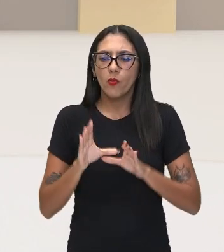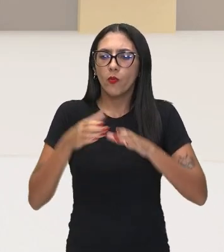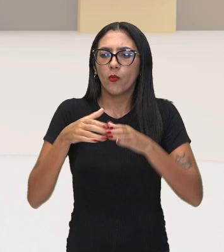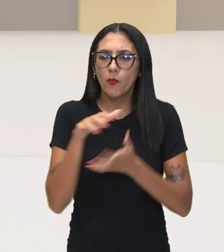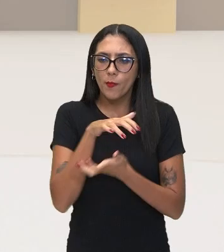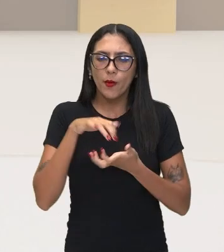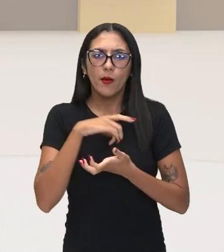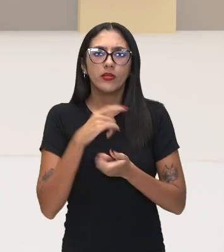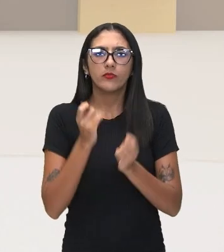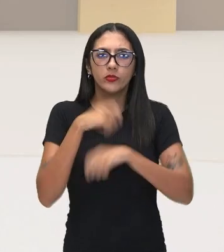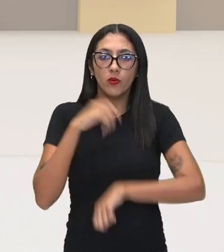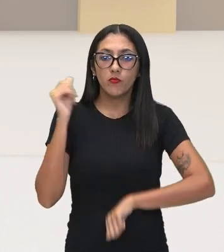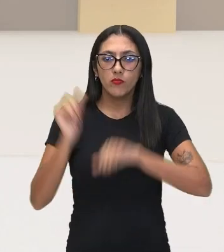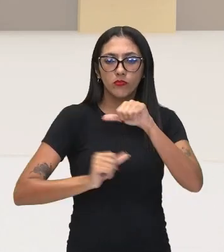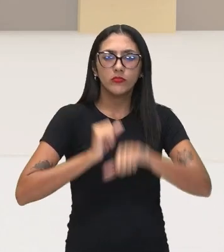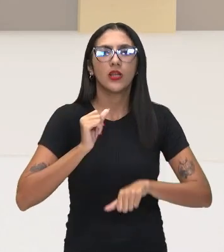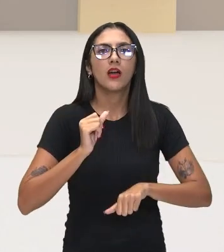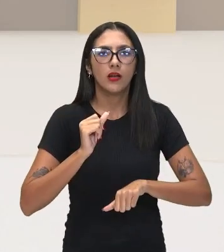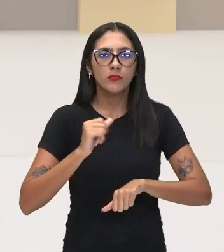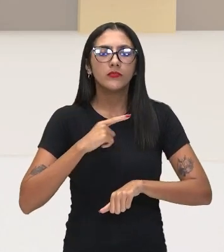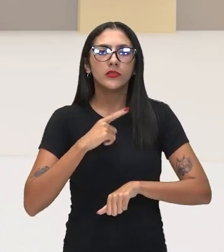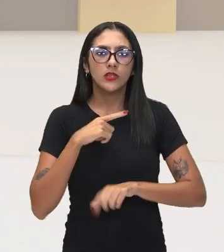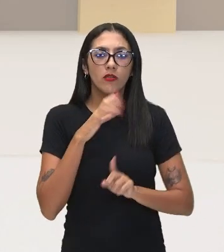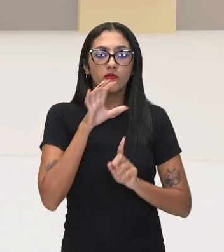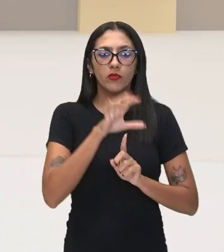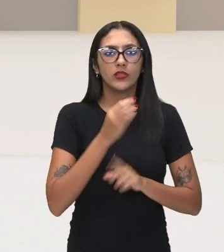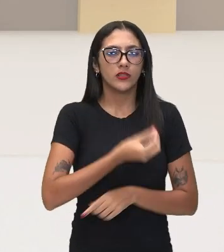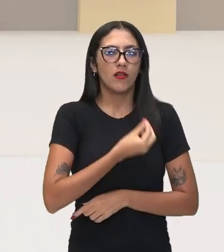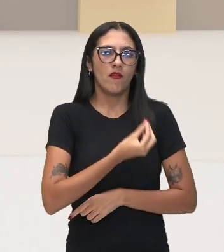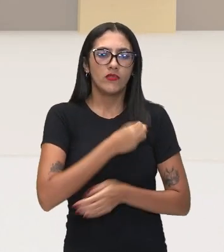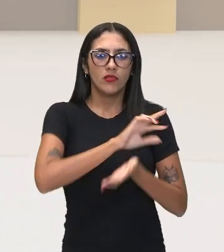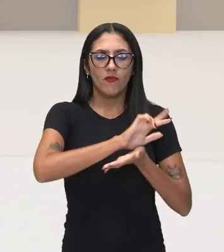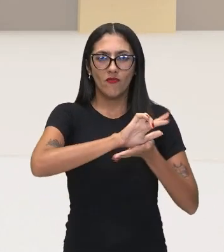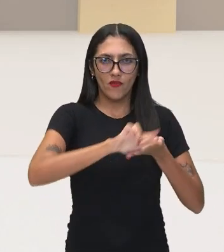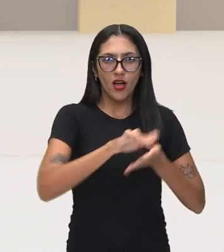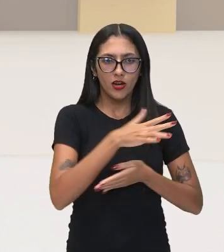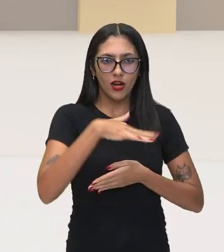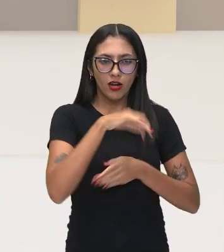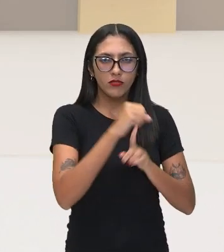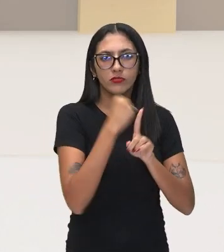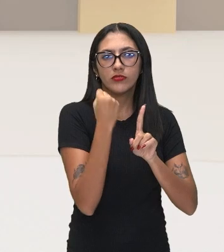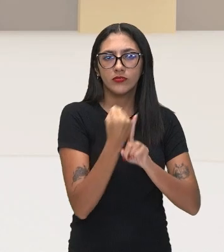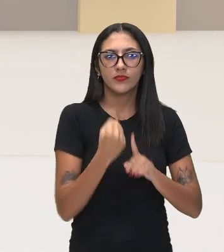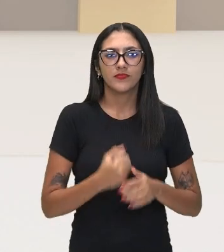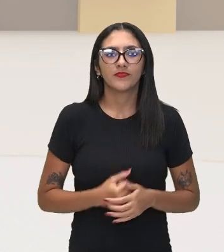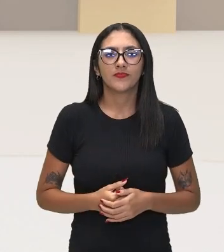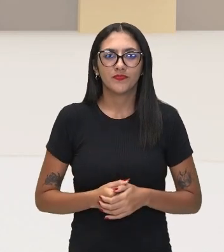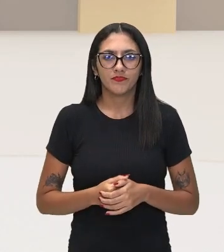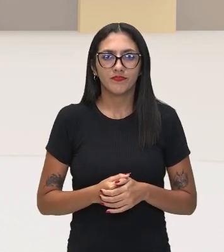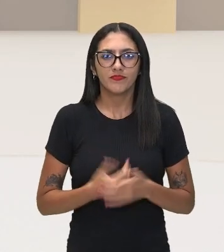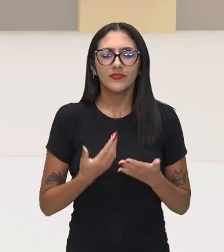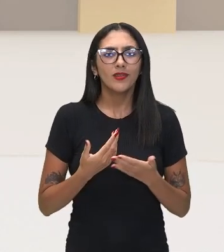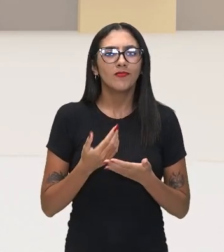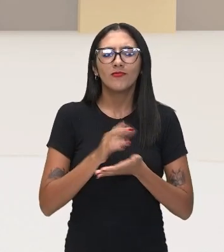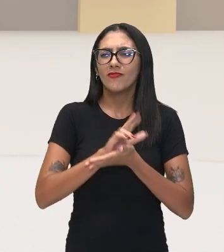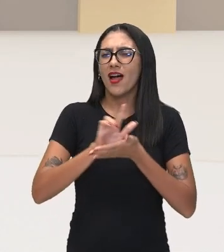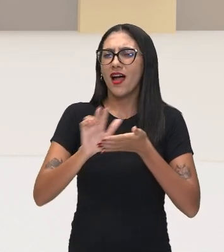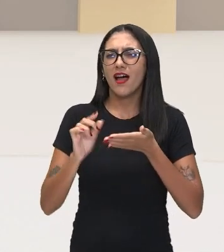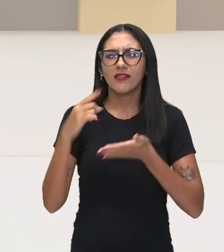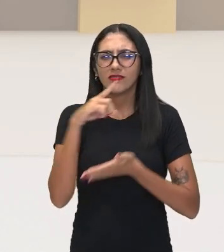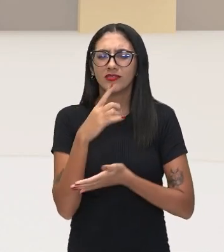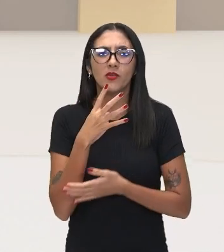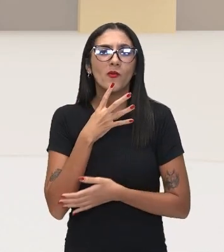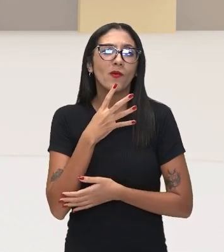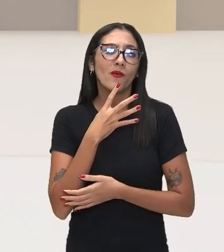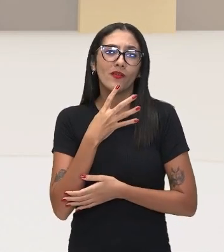mudanças reais e impacto no cotidiano das pessoas. É isso mesmo. Olha, quantos tipos de empreendimentos vocês não conhecem aí